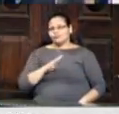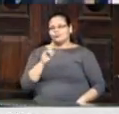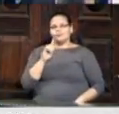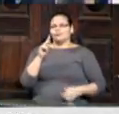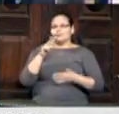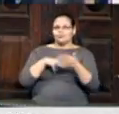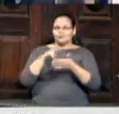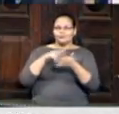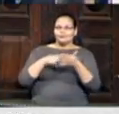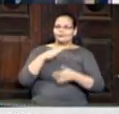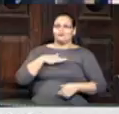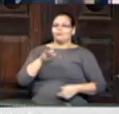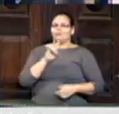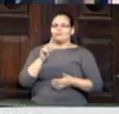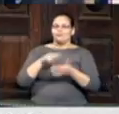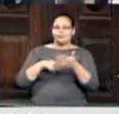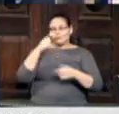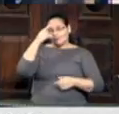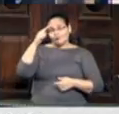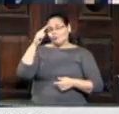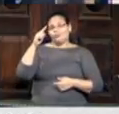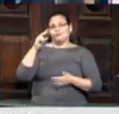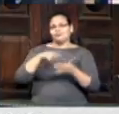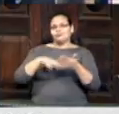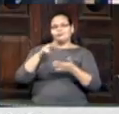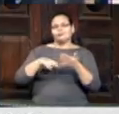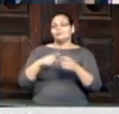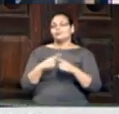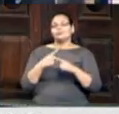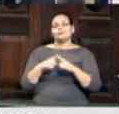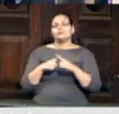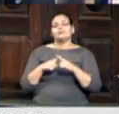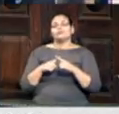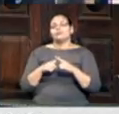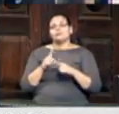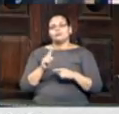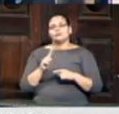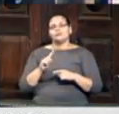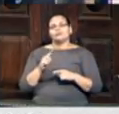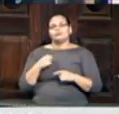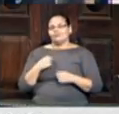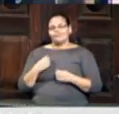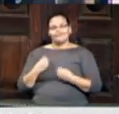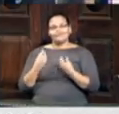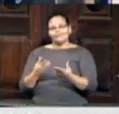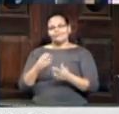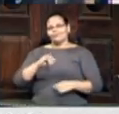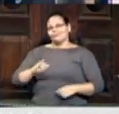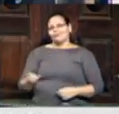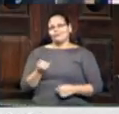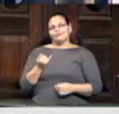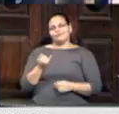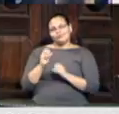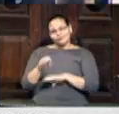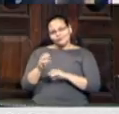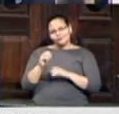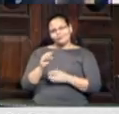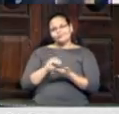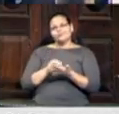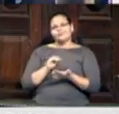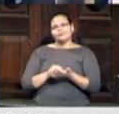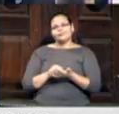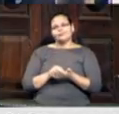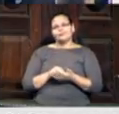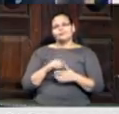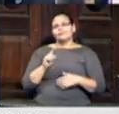lê ou não gosta de ler ou não sabe ler porque não lhe é dada a oportunidade de fazê-lo.